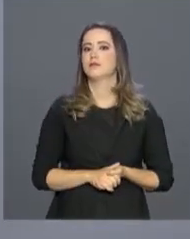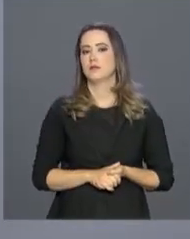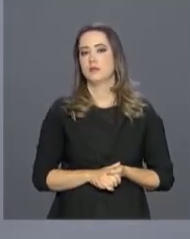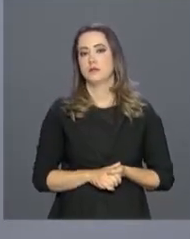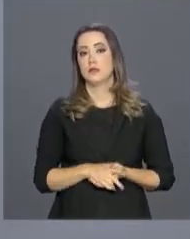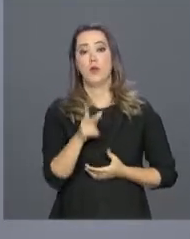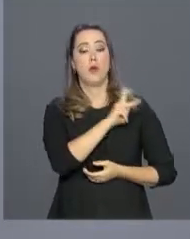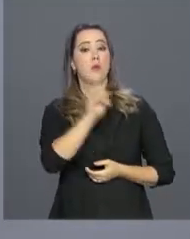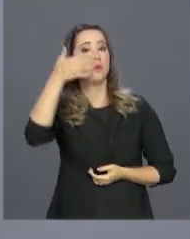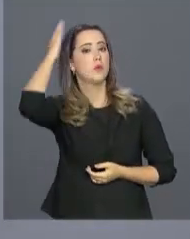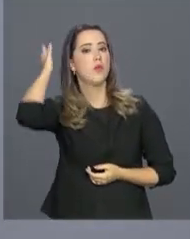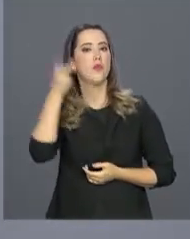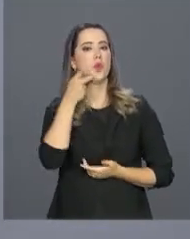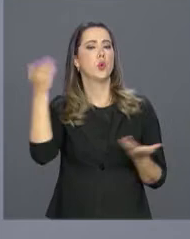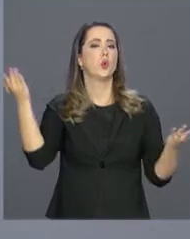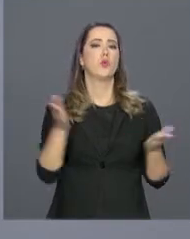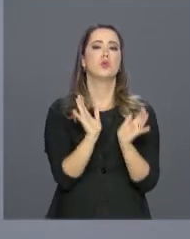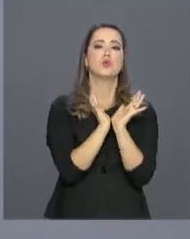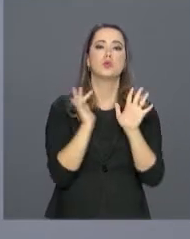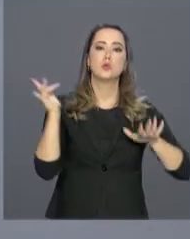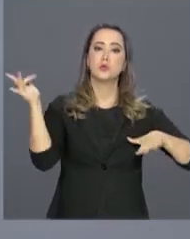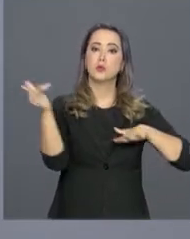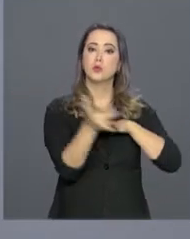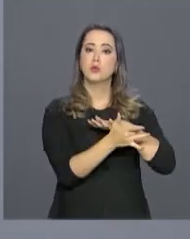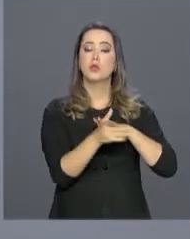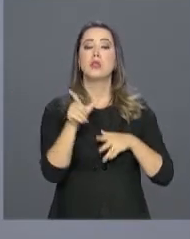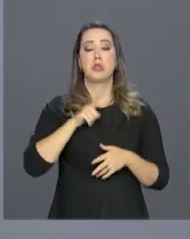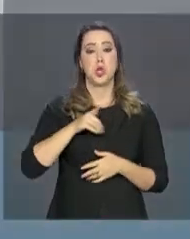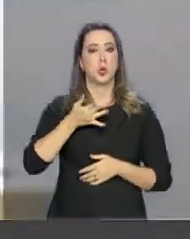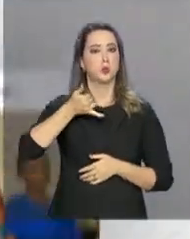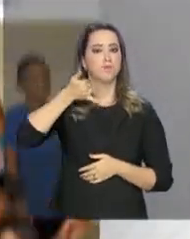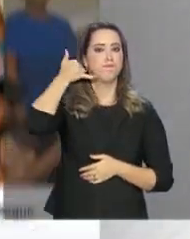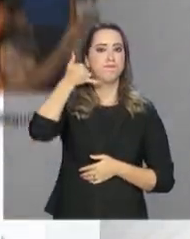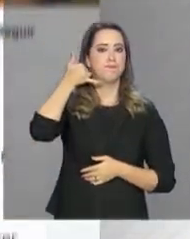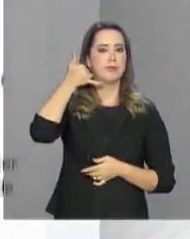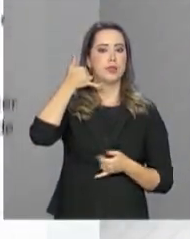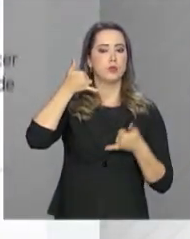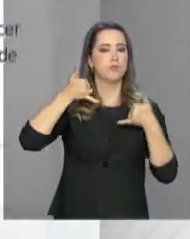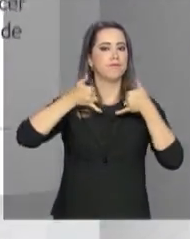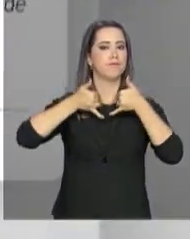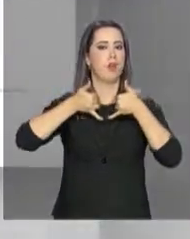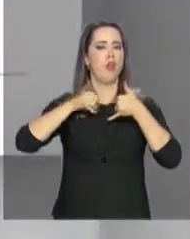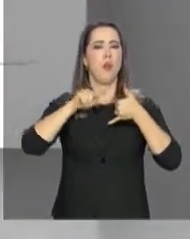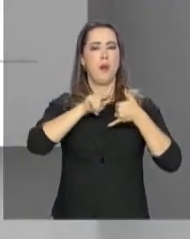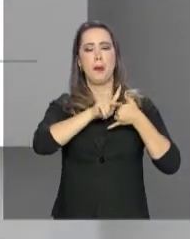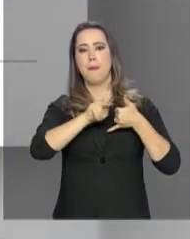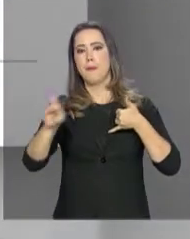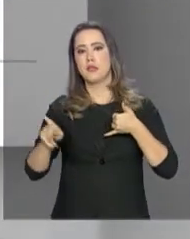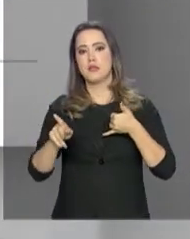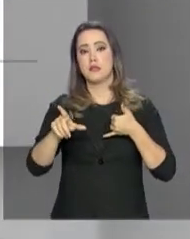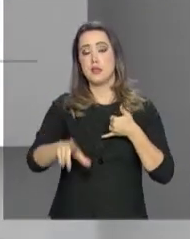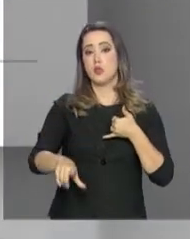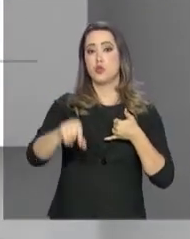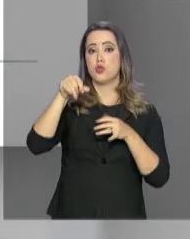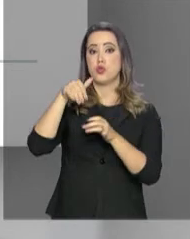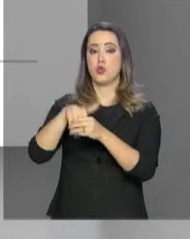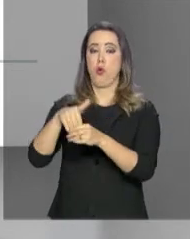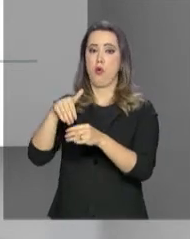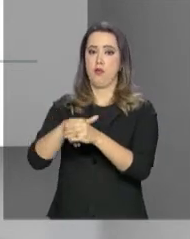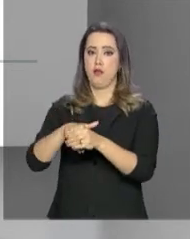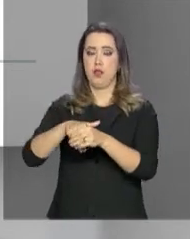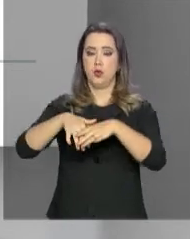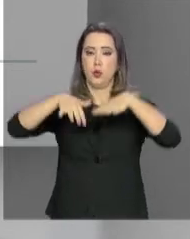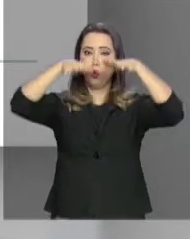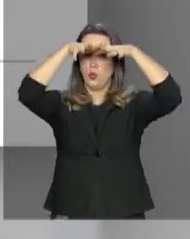E o presidente Michel Temer disse hoje em uma rede social que telefonou para o presidente eleito do México, López Obrador, para felicitá-lo